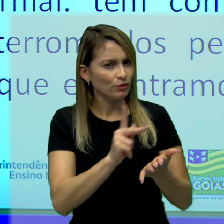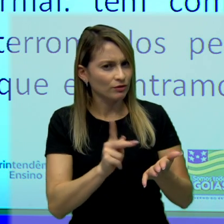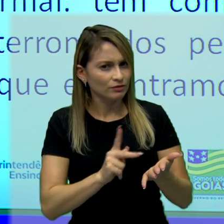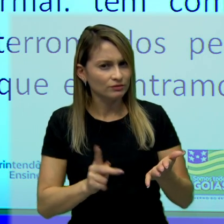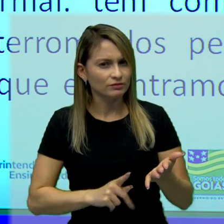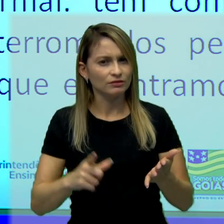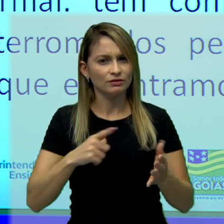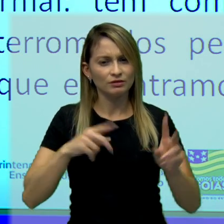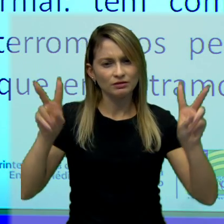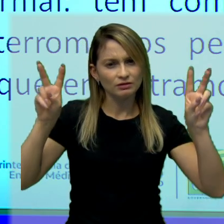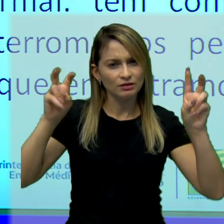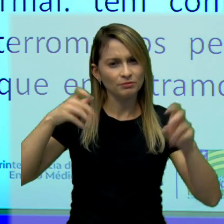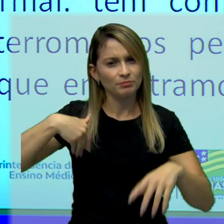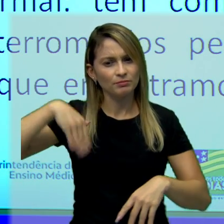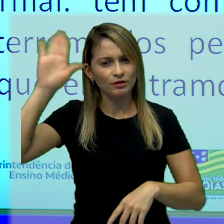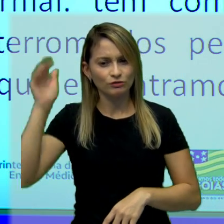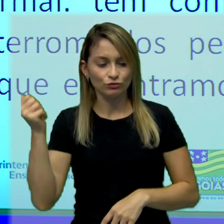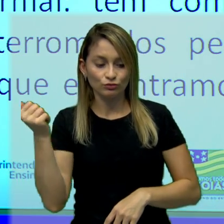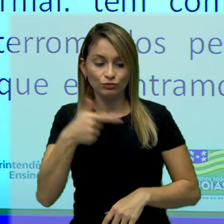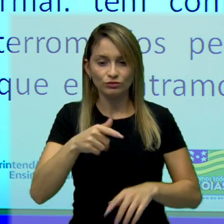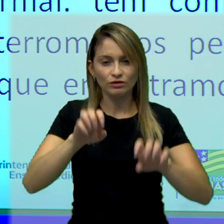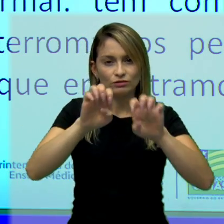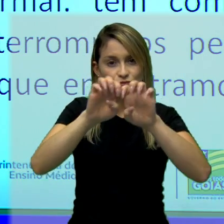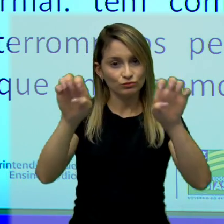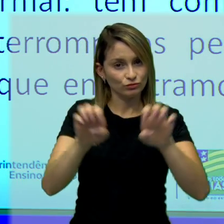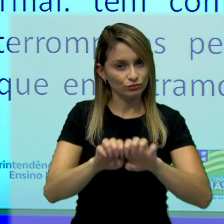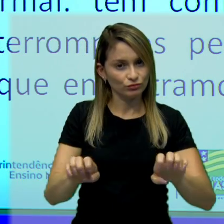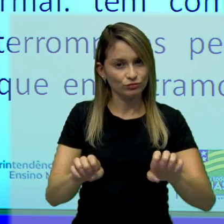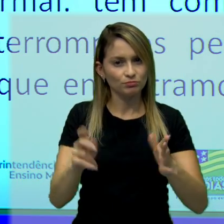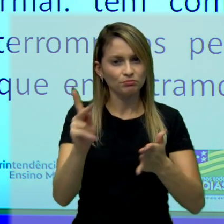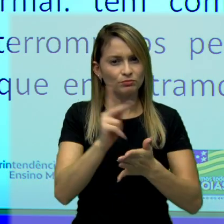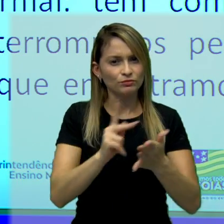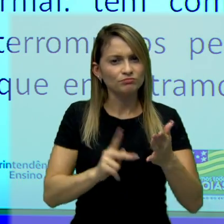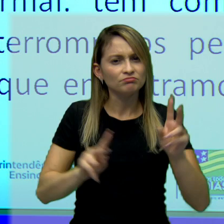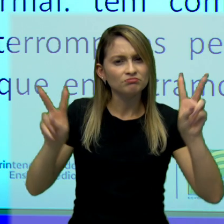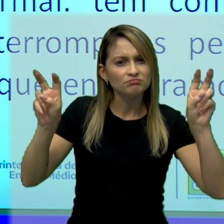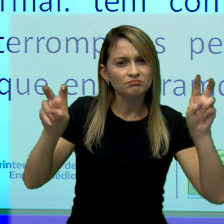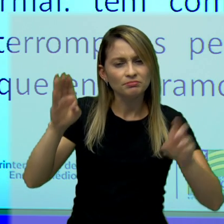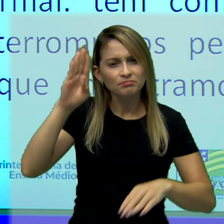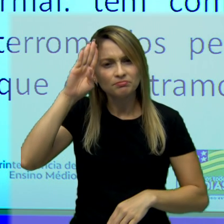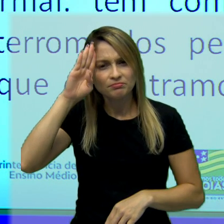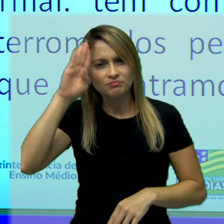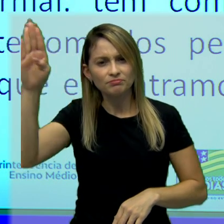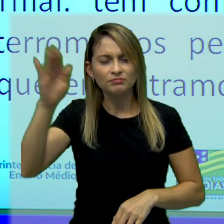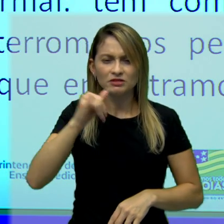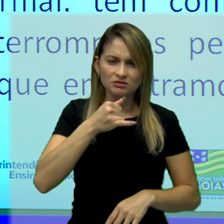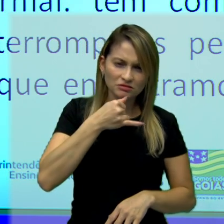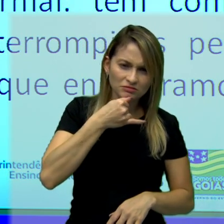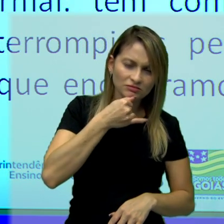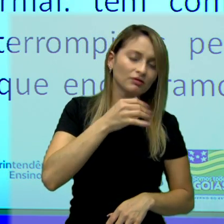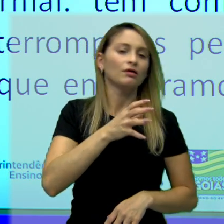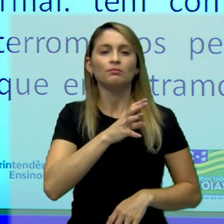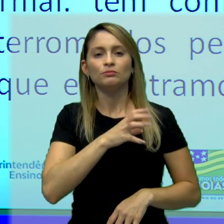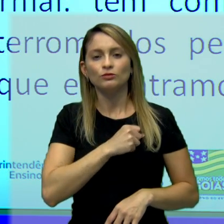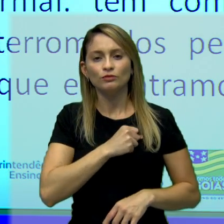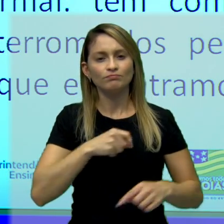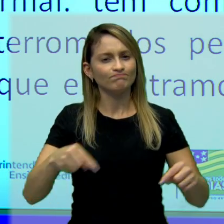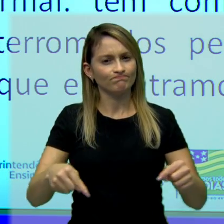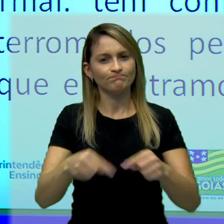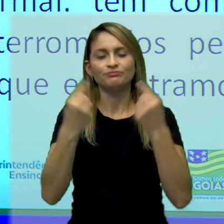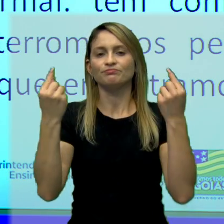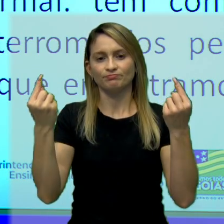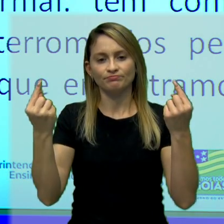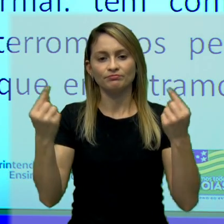pela temática, mais pela temática do que pela estrutura. Tem como assunto principal a tristeza do